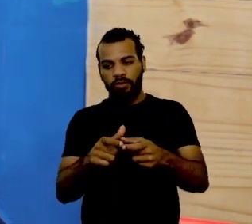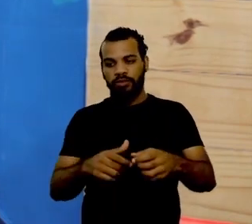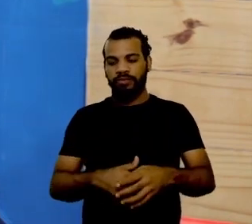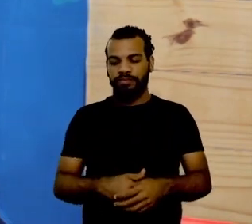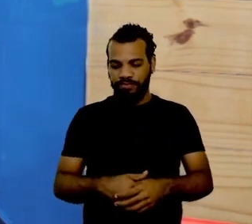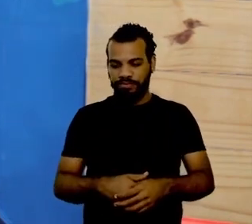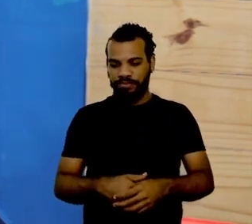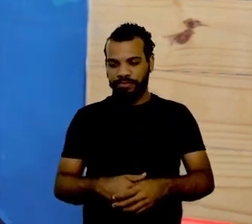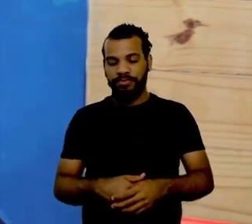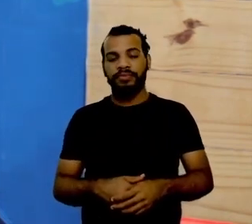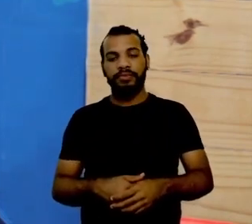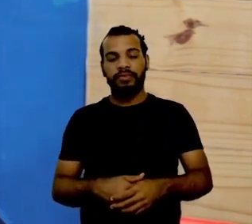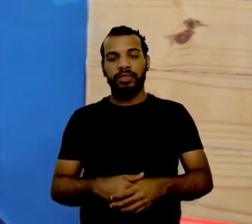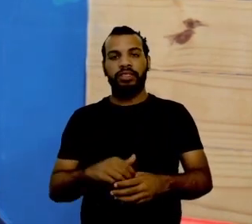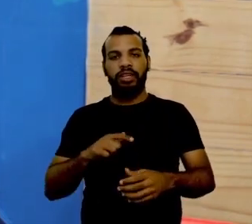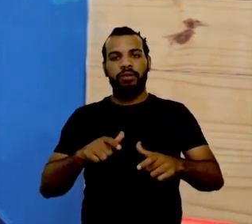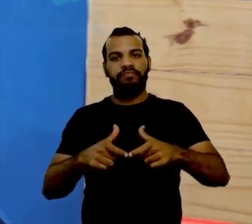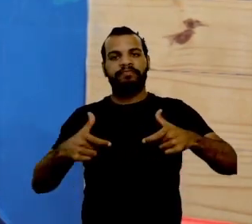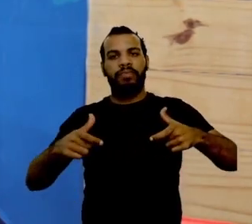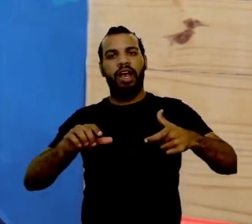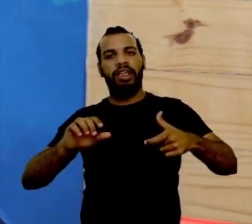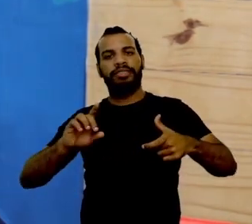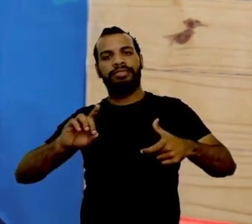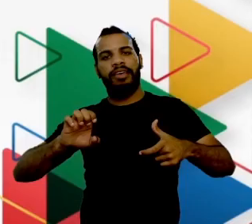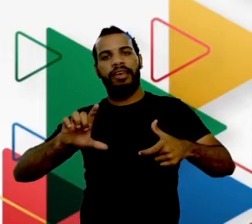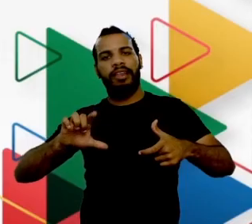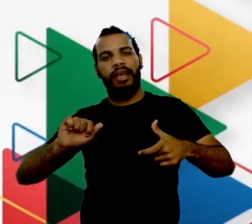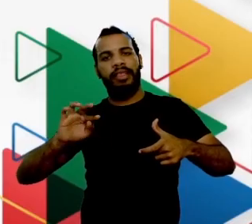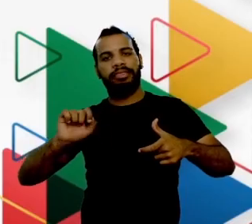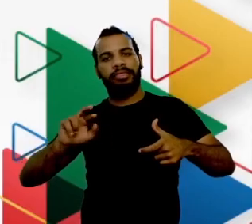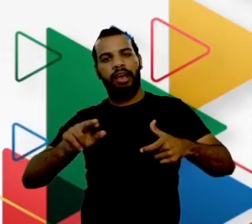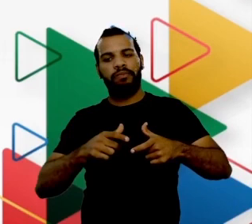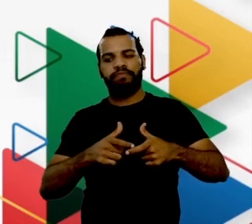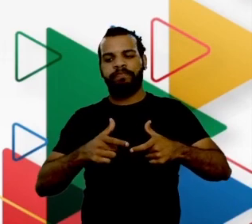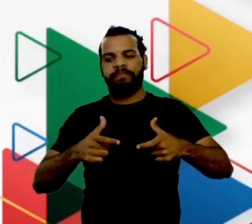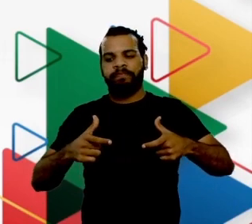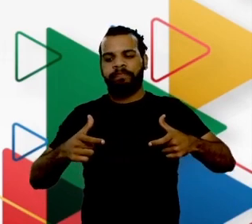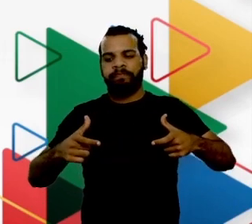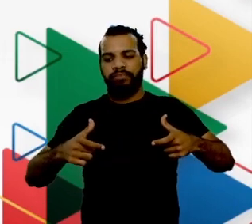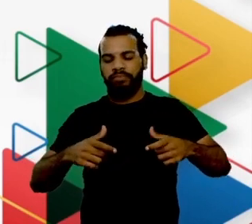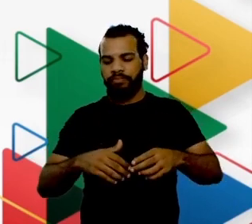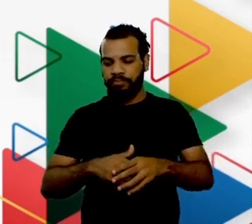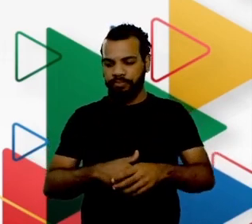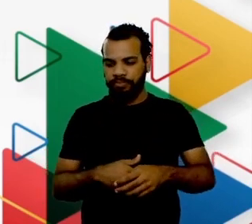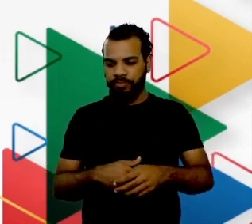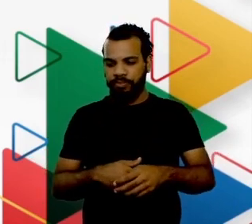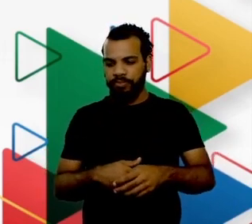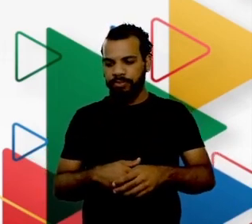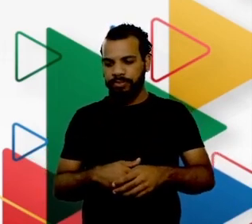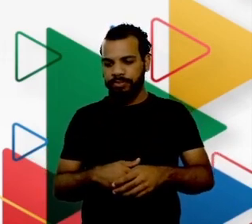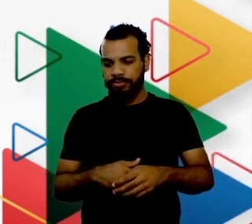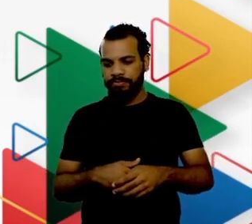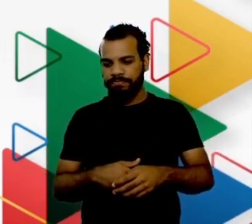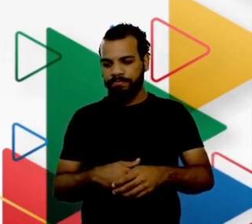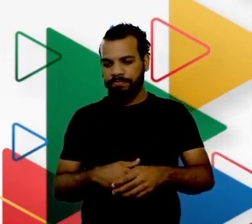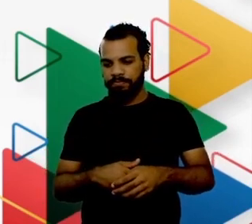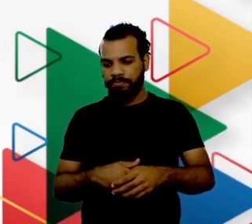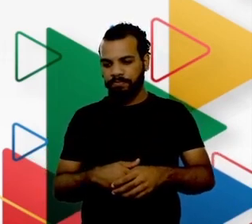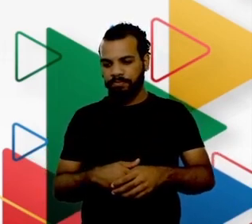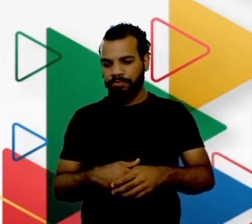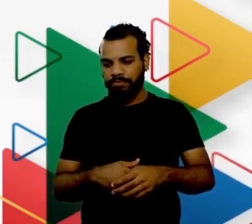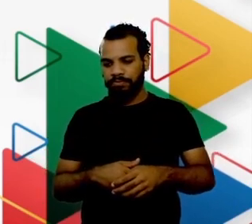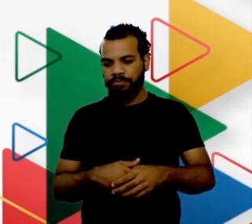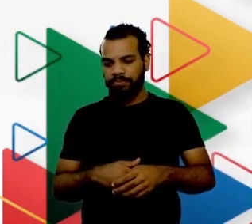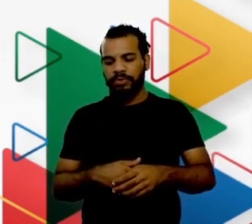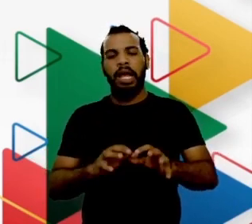é aumentar. Segura, meu povo. Expansão molecular.